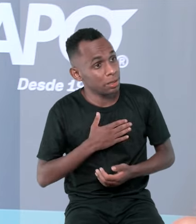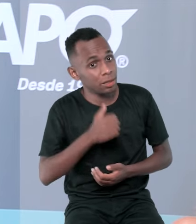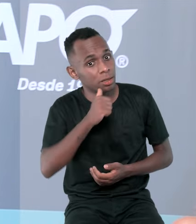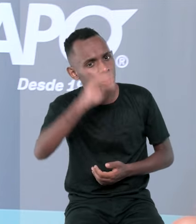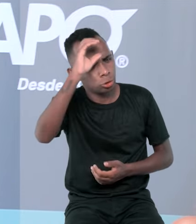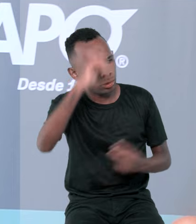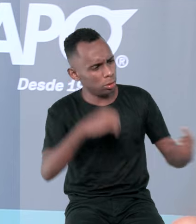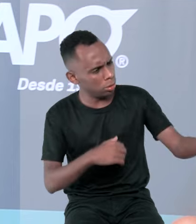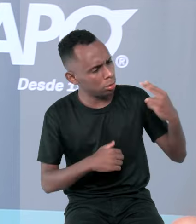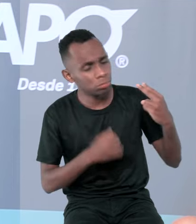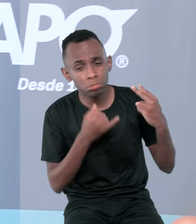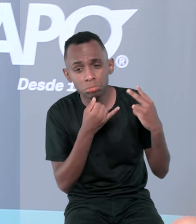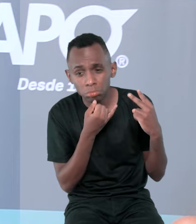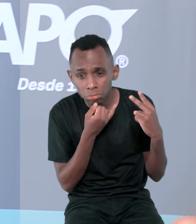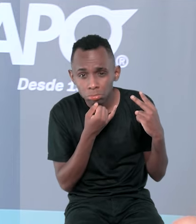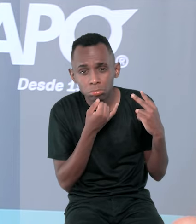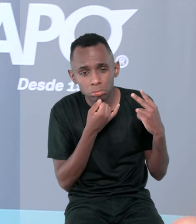me olhou com tristeza